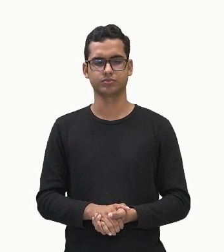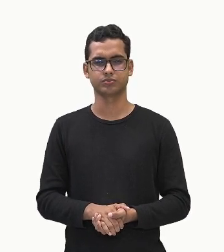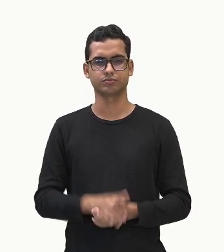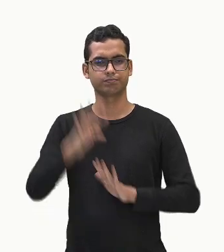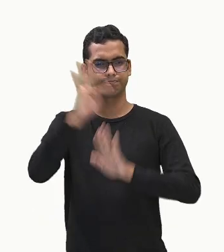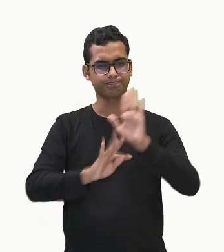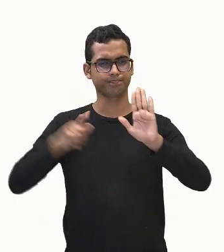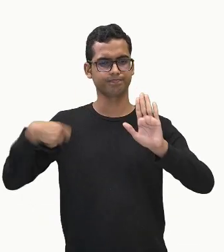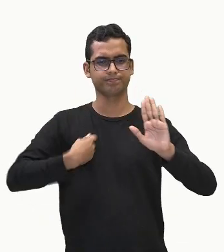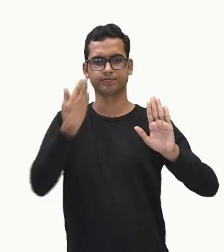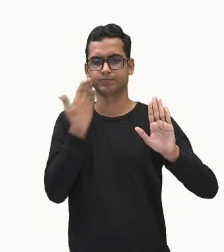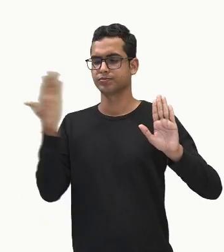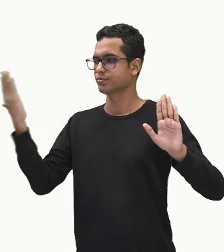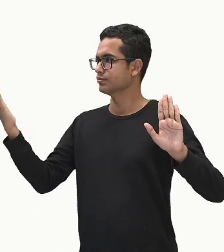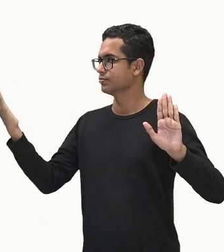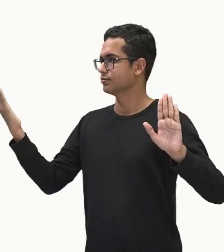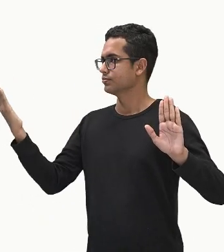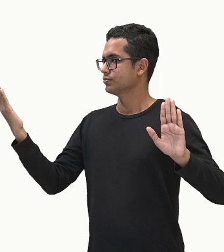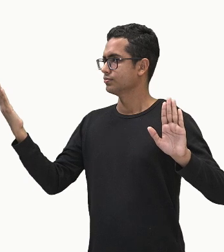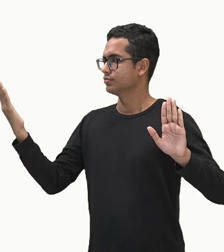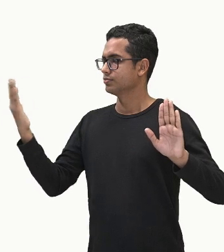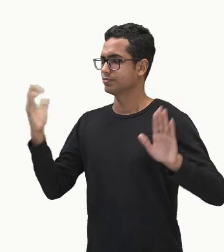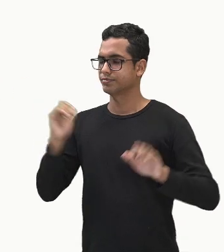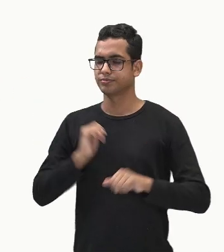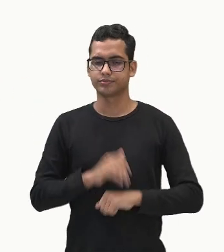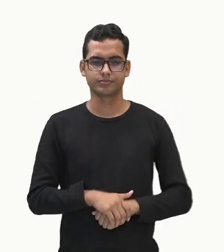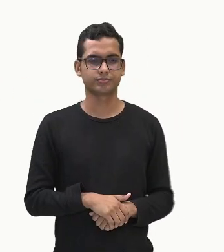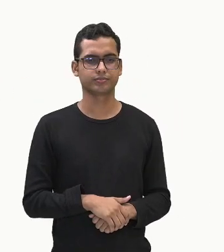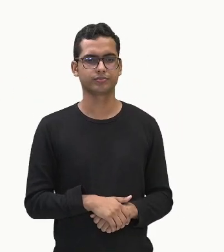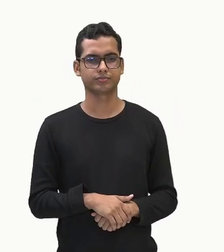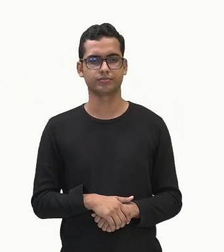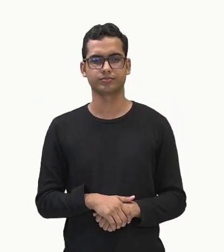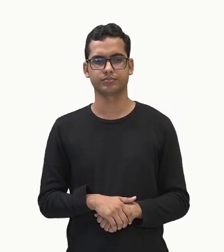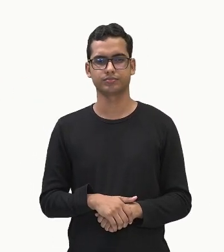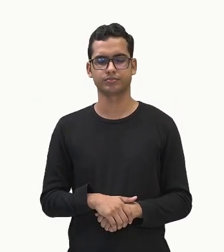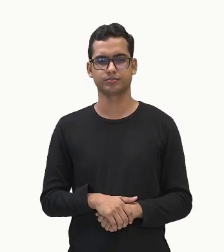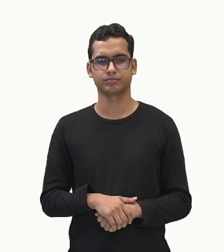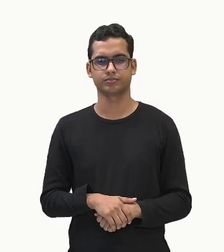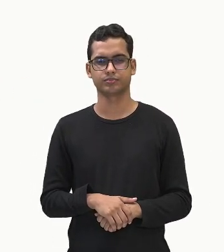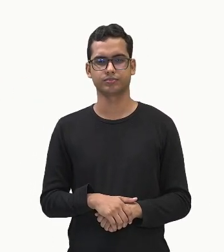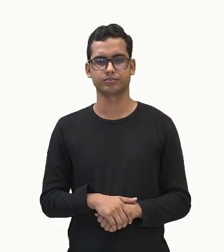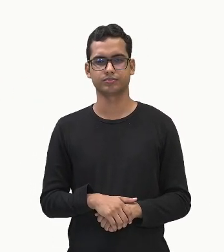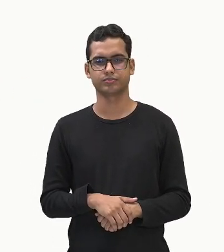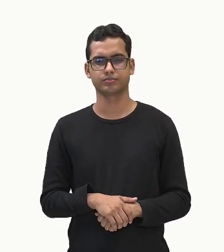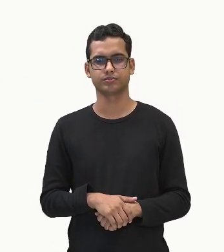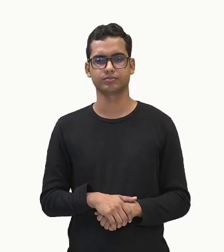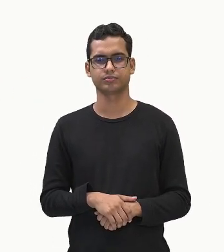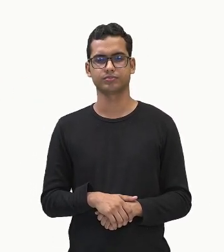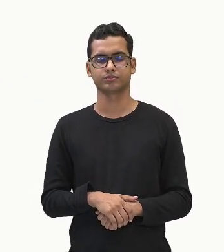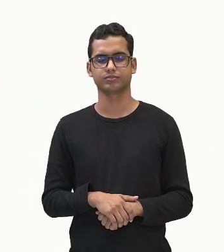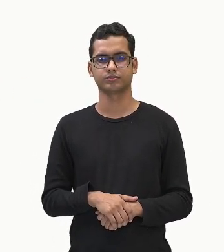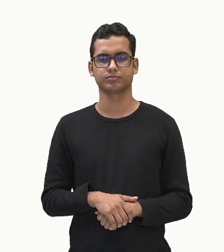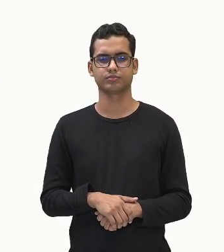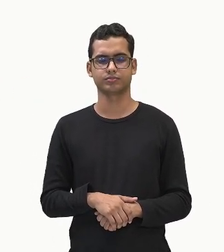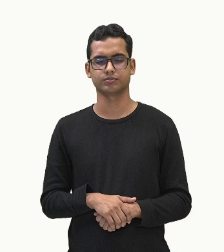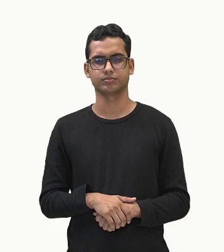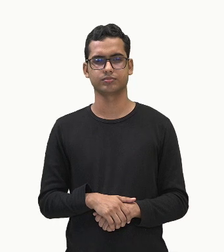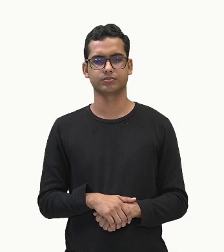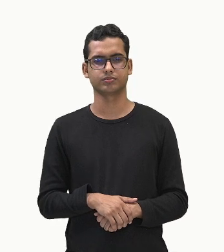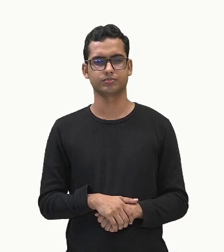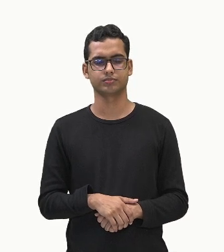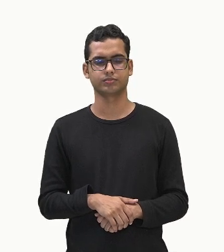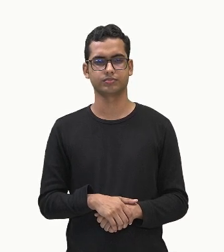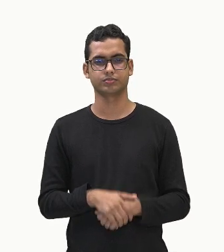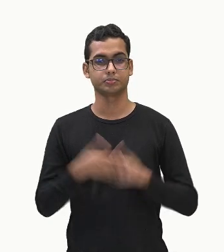mesmas terminações, segundo a conjugação a la que pertenezca cada verbo. Então,